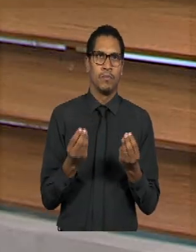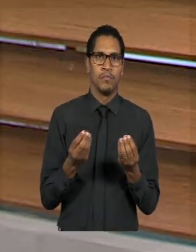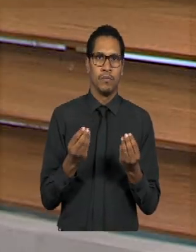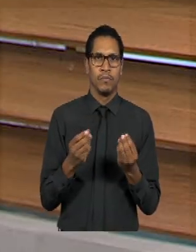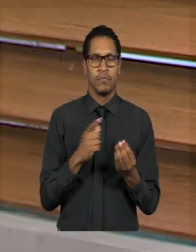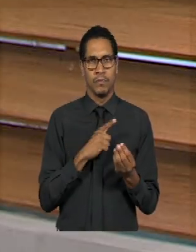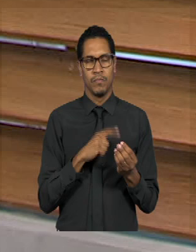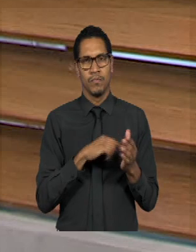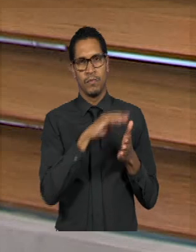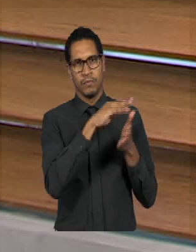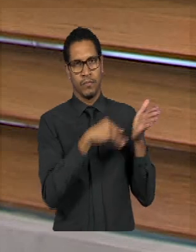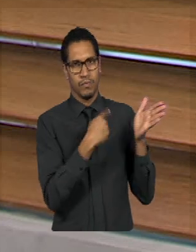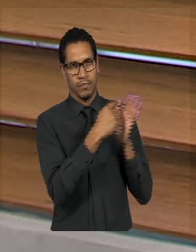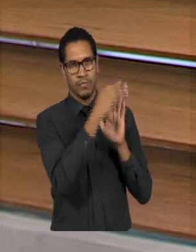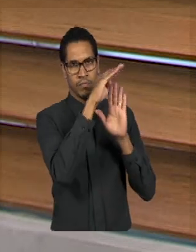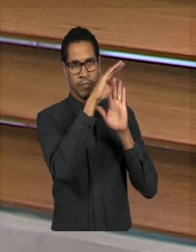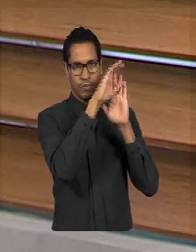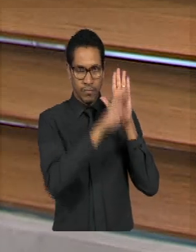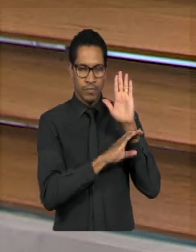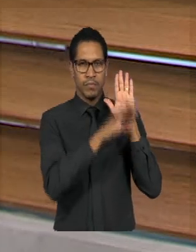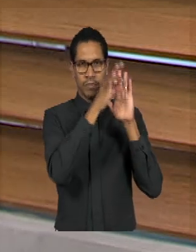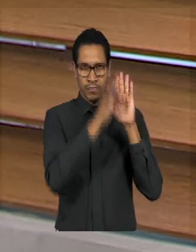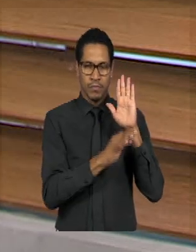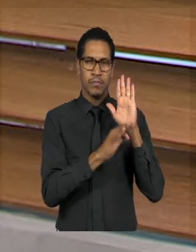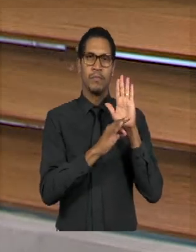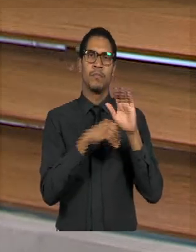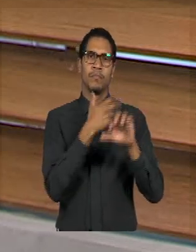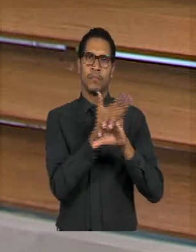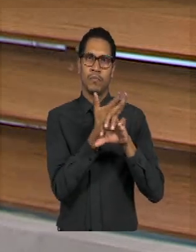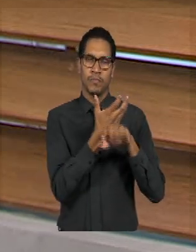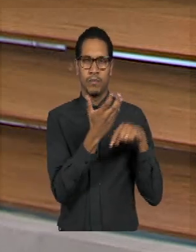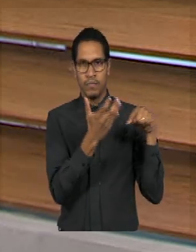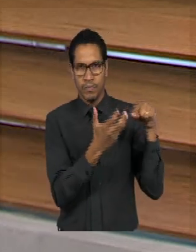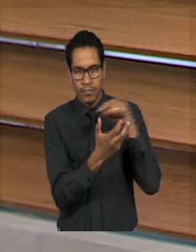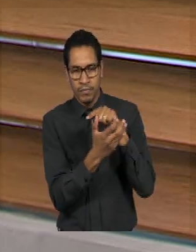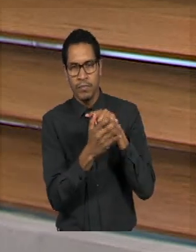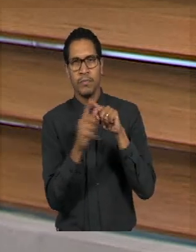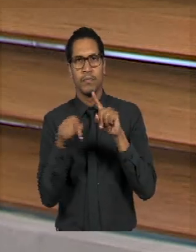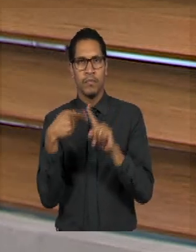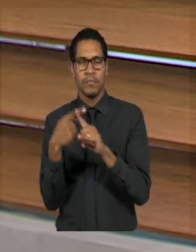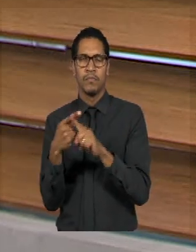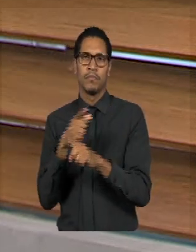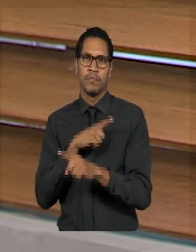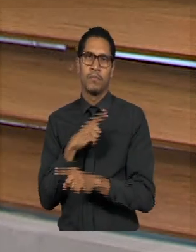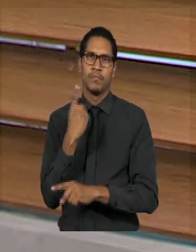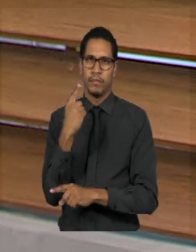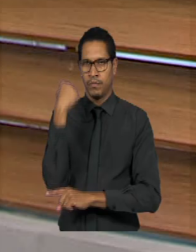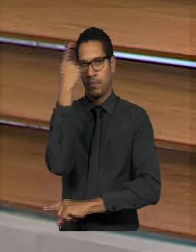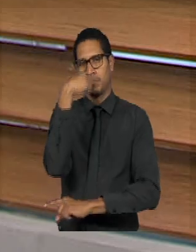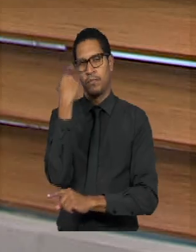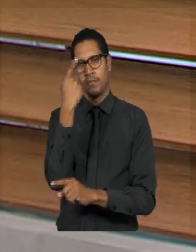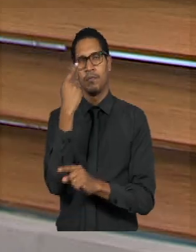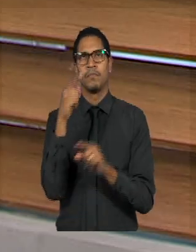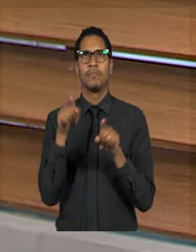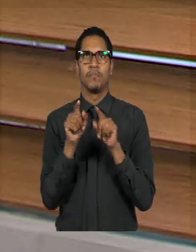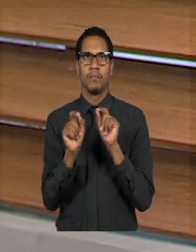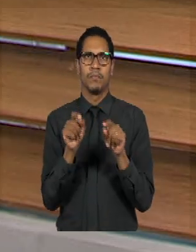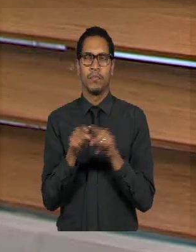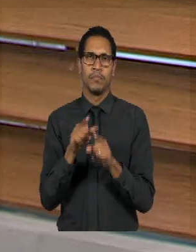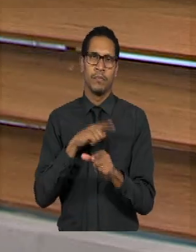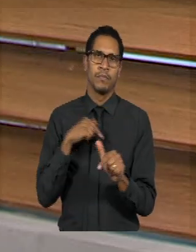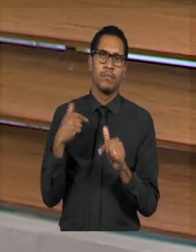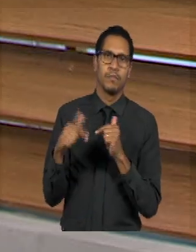tem a grade curricular, e fora essa grade curricular, esses alunos vão ter uma hora menor, mas vai estar lá o